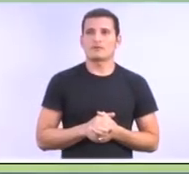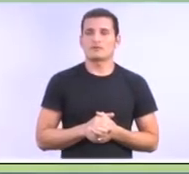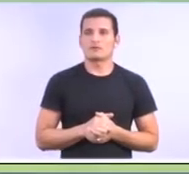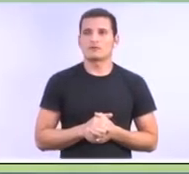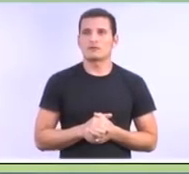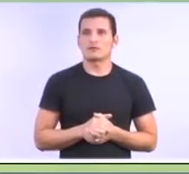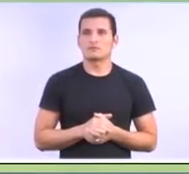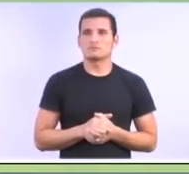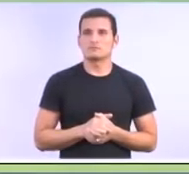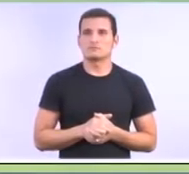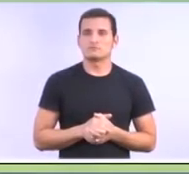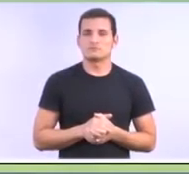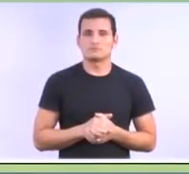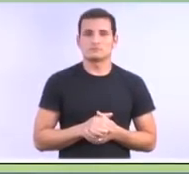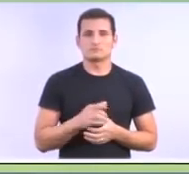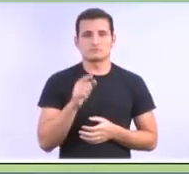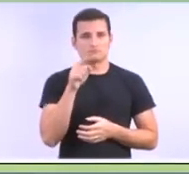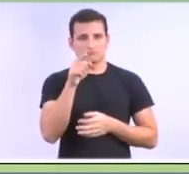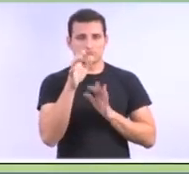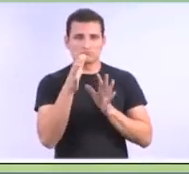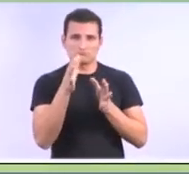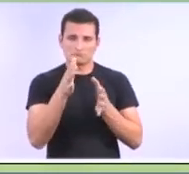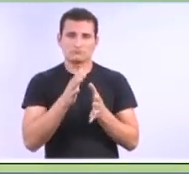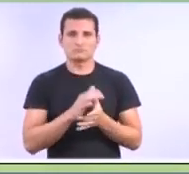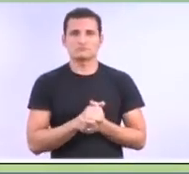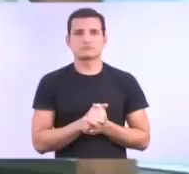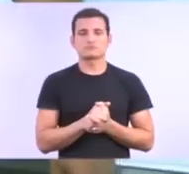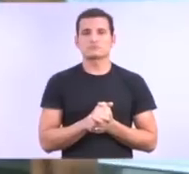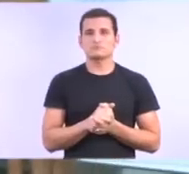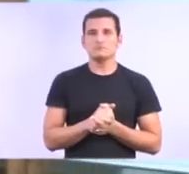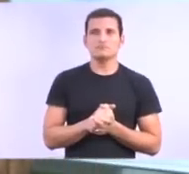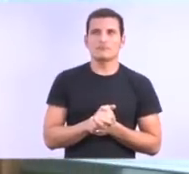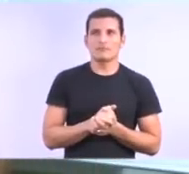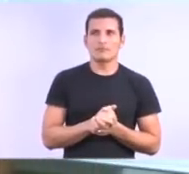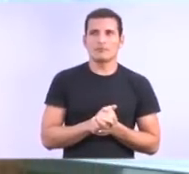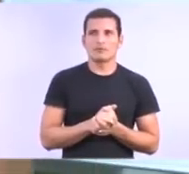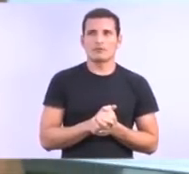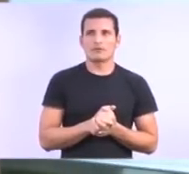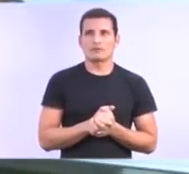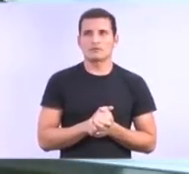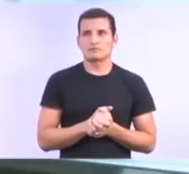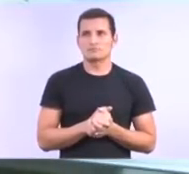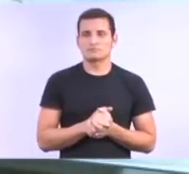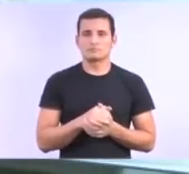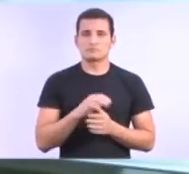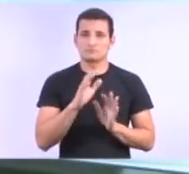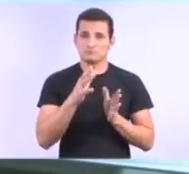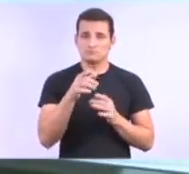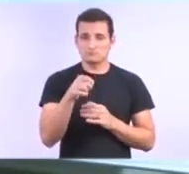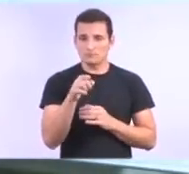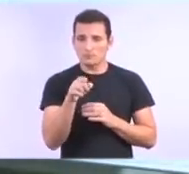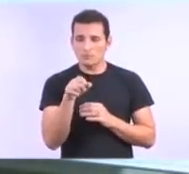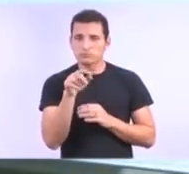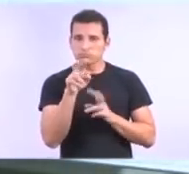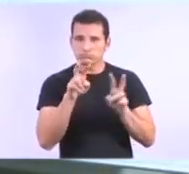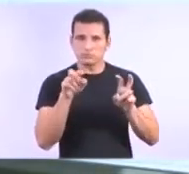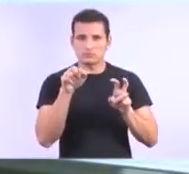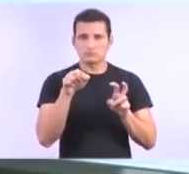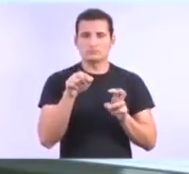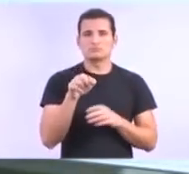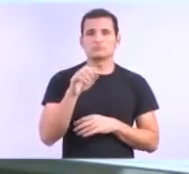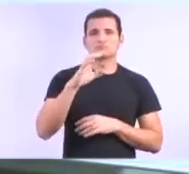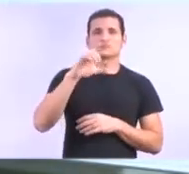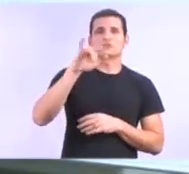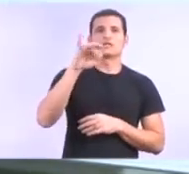isso. Você classificou a gente classificou lá pro computador, o computador cliente é algo